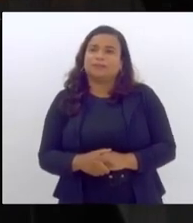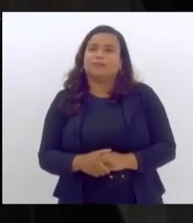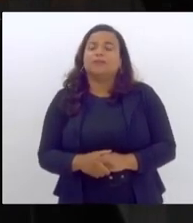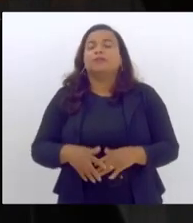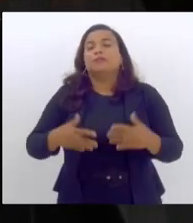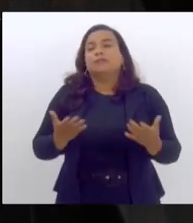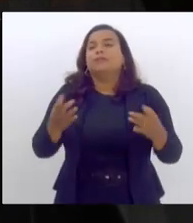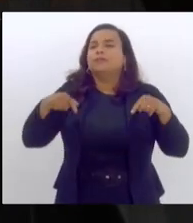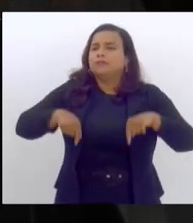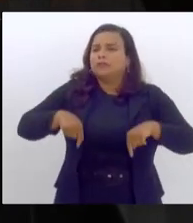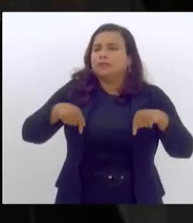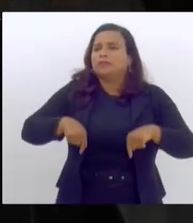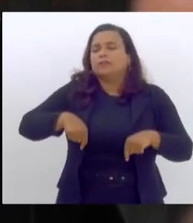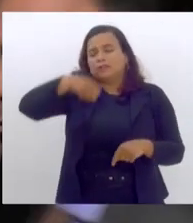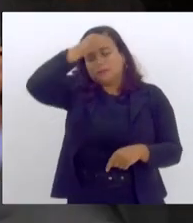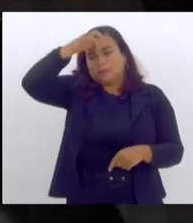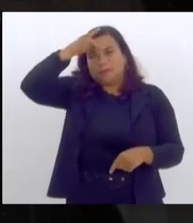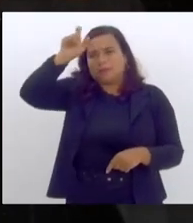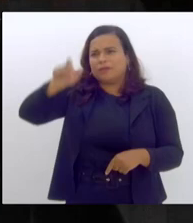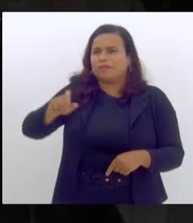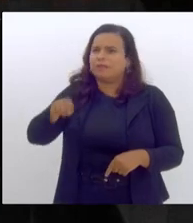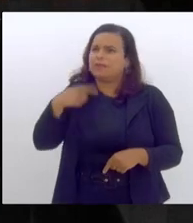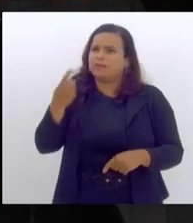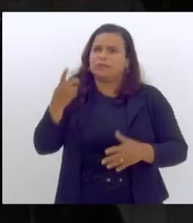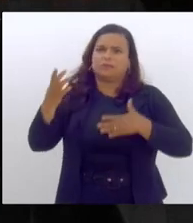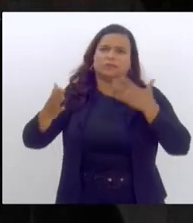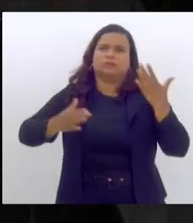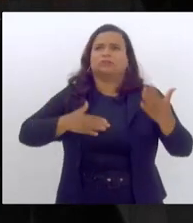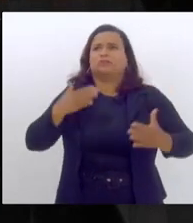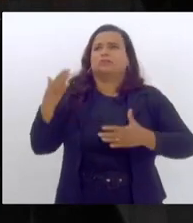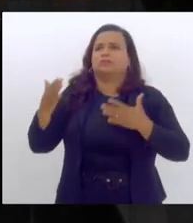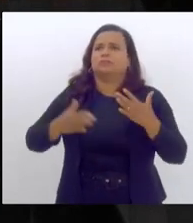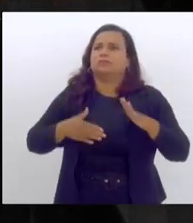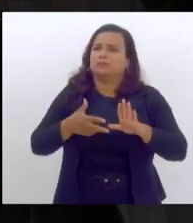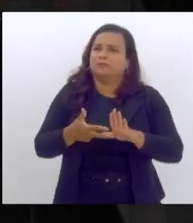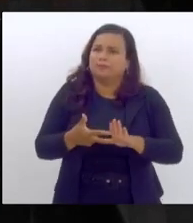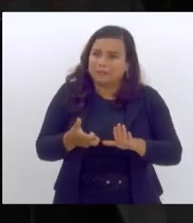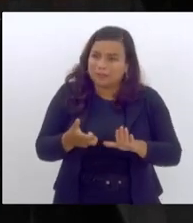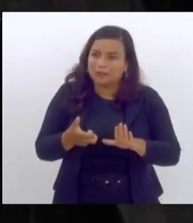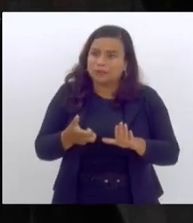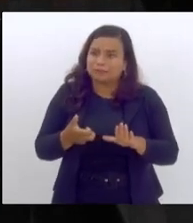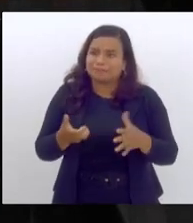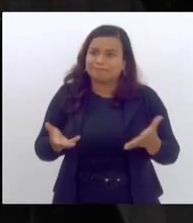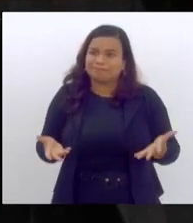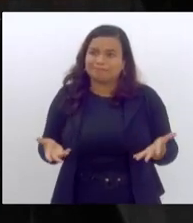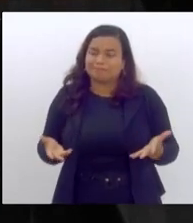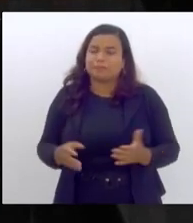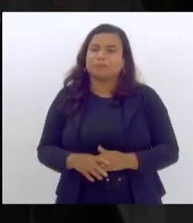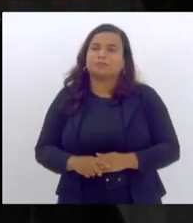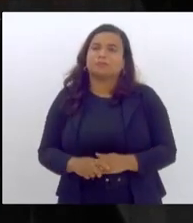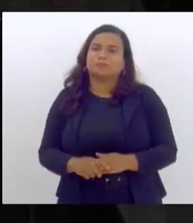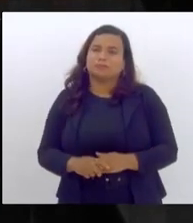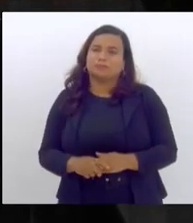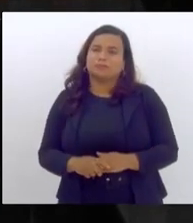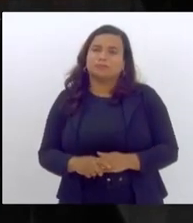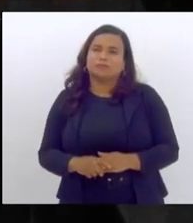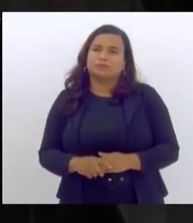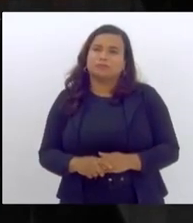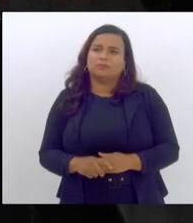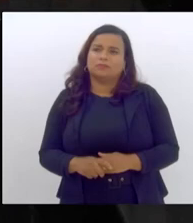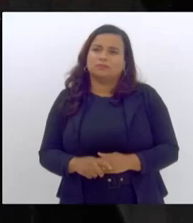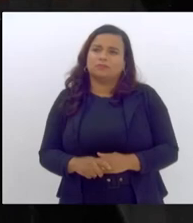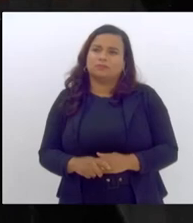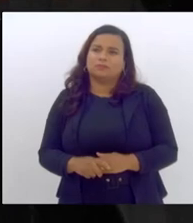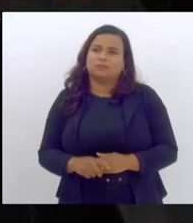E agora o prefeito nos surpreende com esse veto. Então, fica aqui